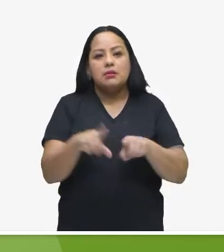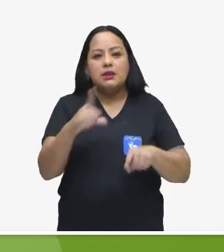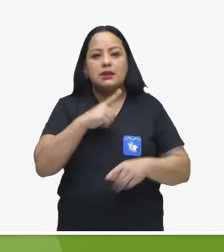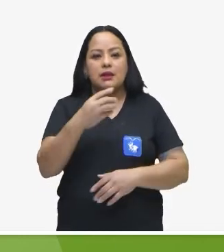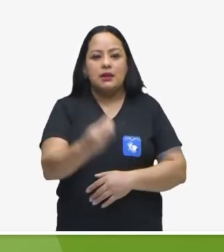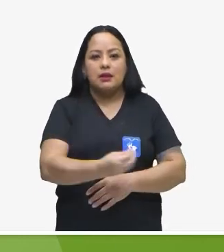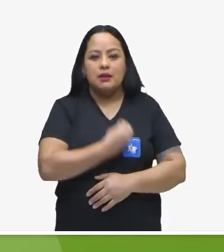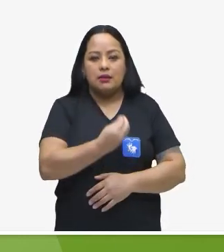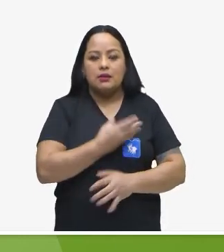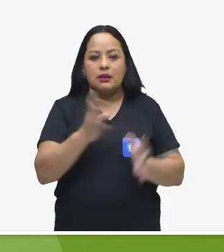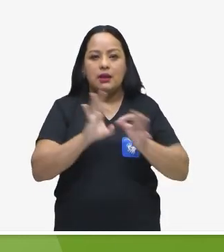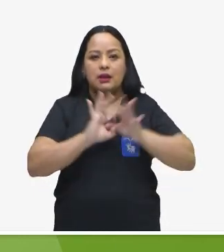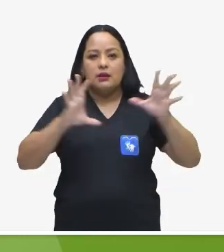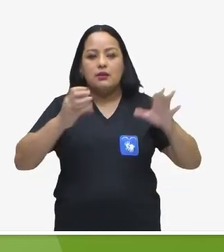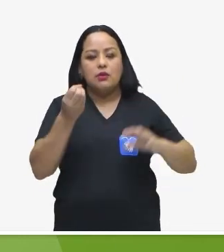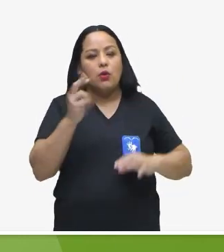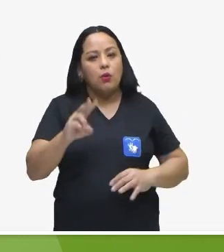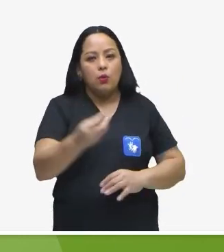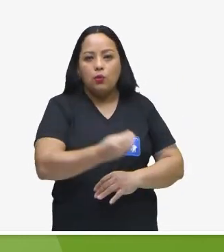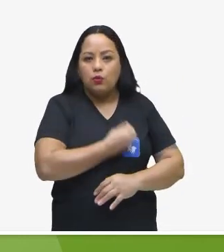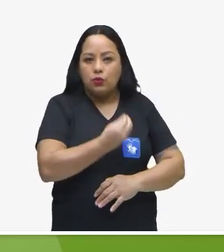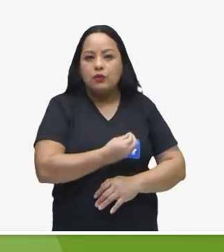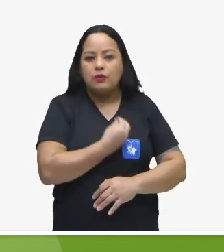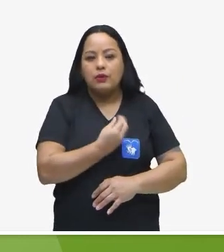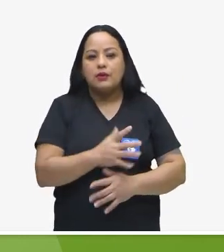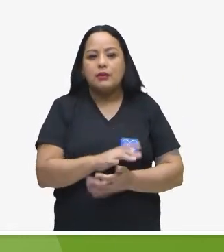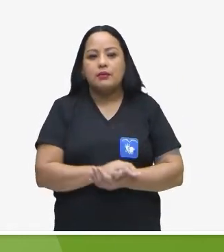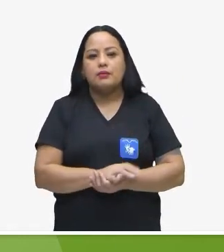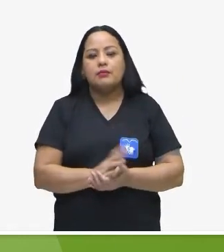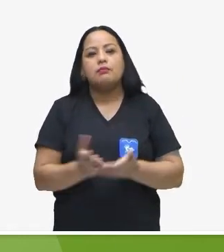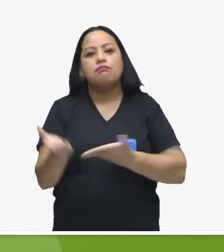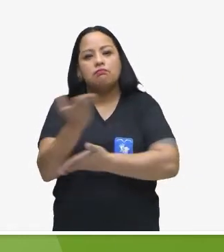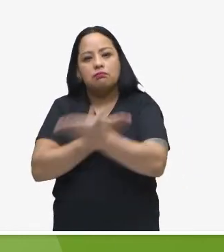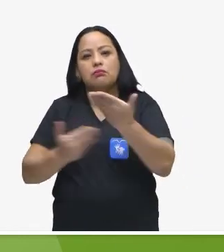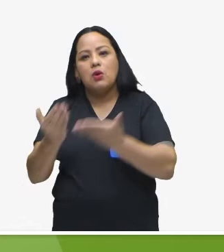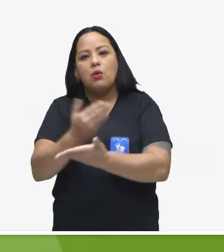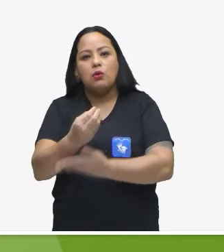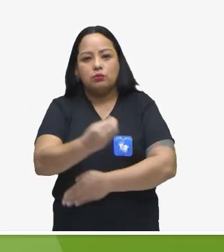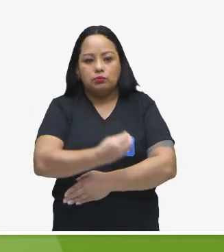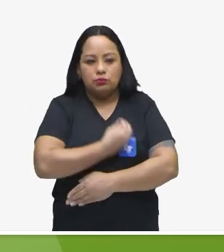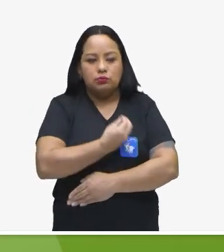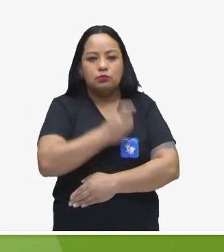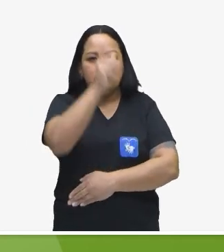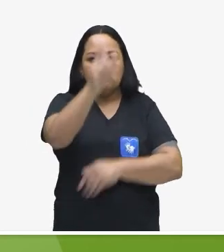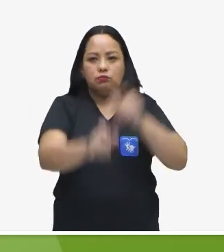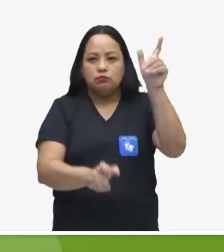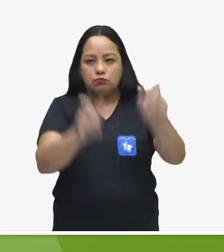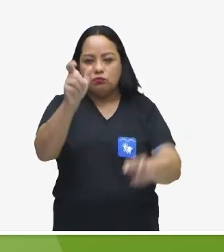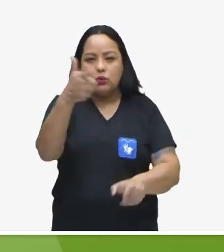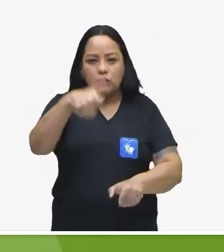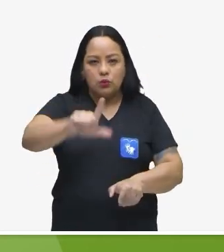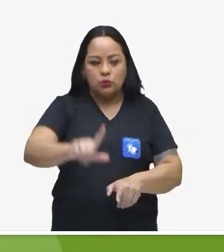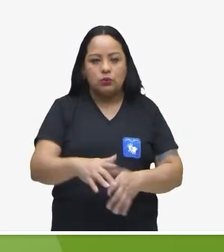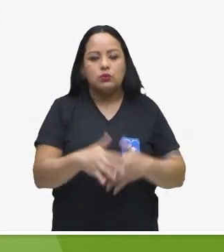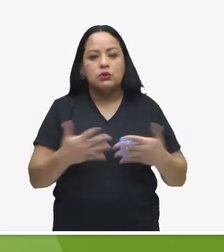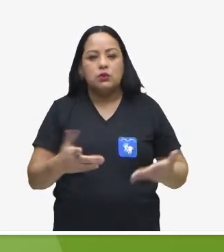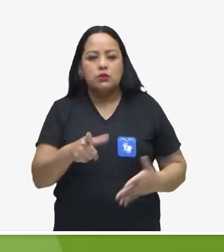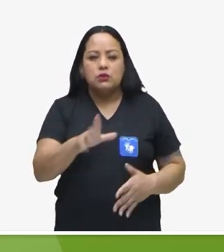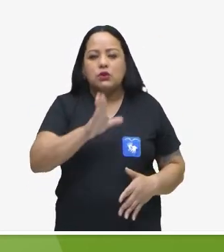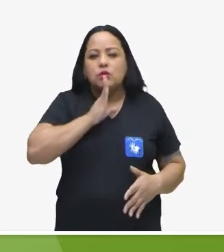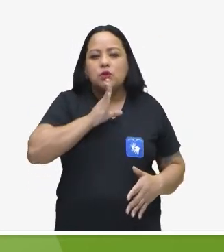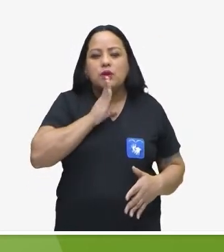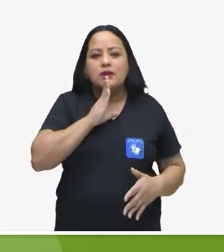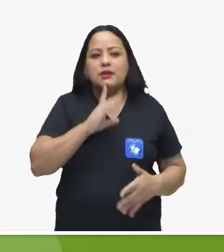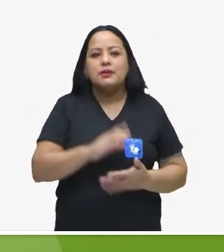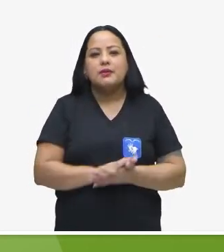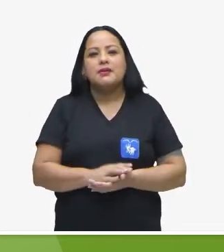livre ou ainda podem viver em associação com outros seres vivos, ok? E aí, vocês conhecem